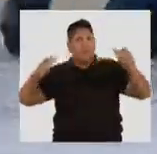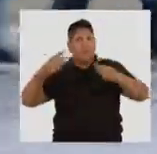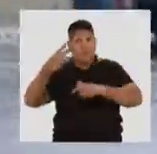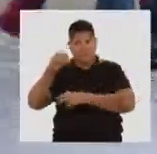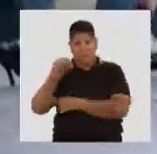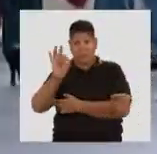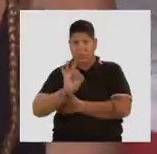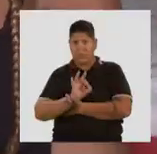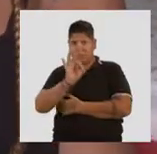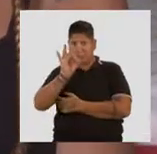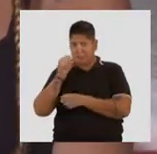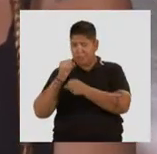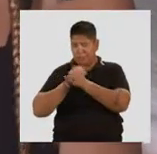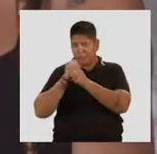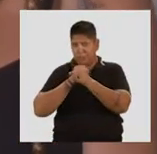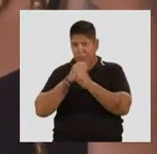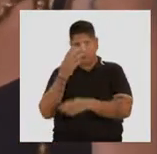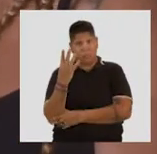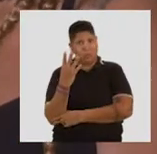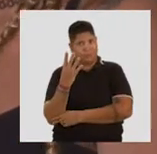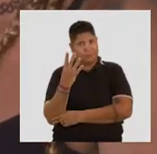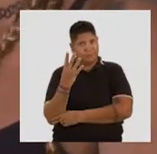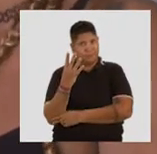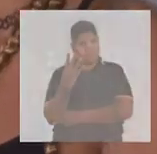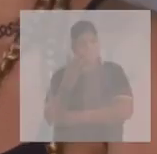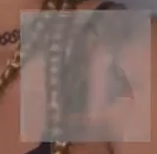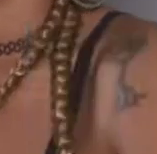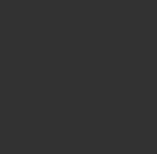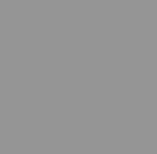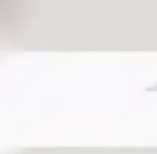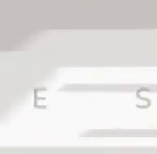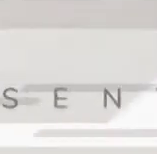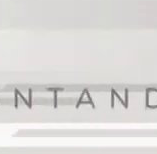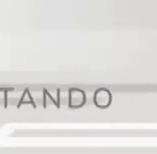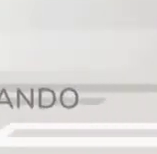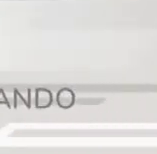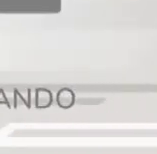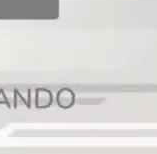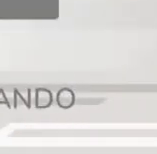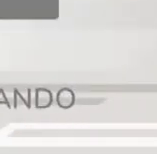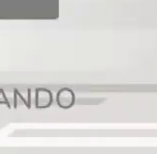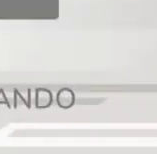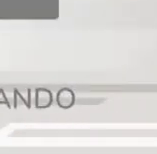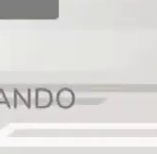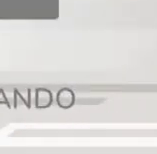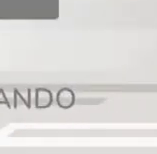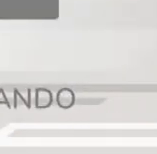crescem 30% nos últimos 4 anos no Brasil.